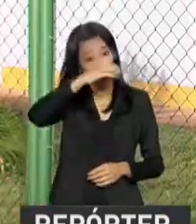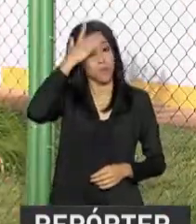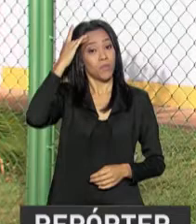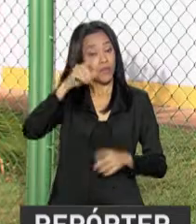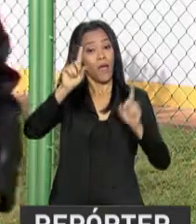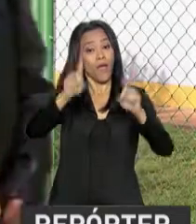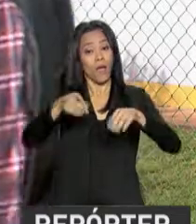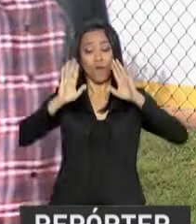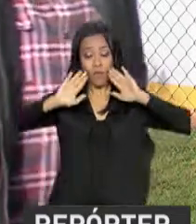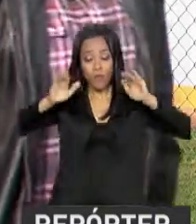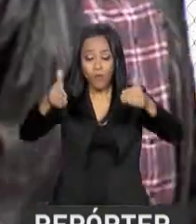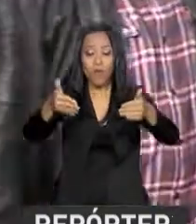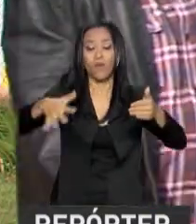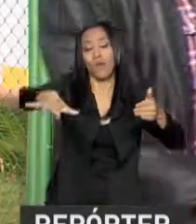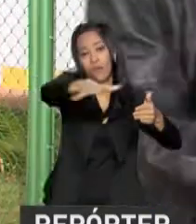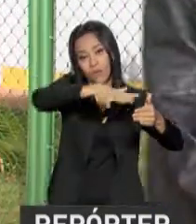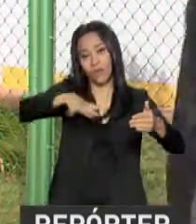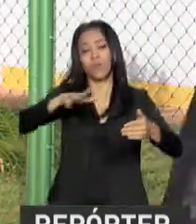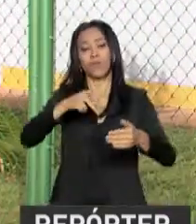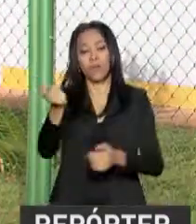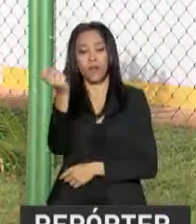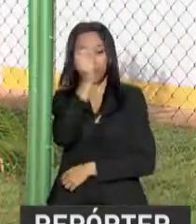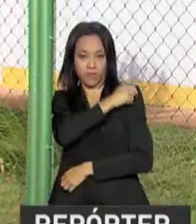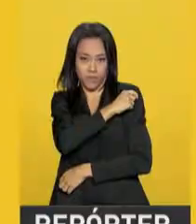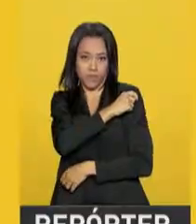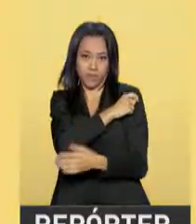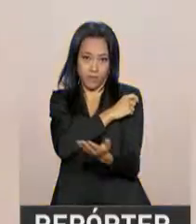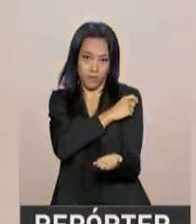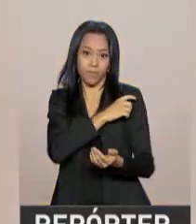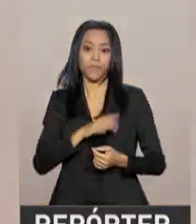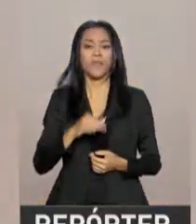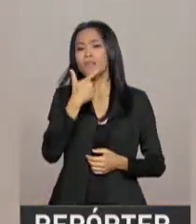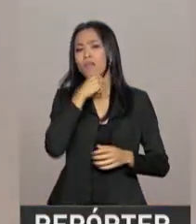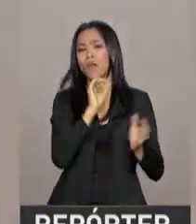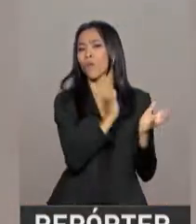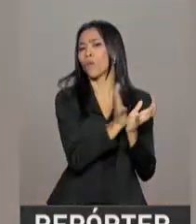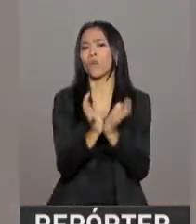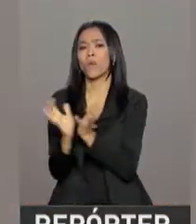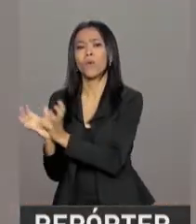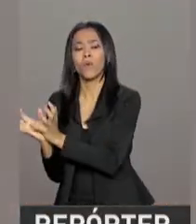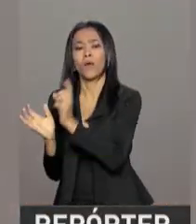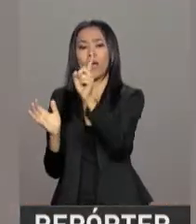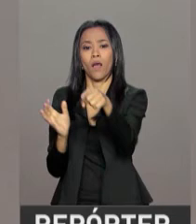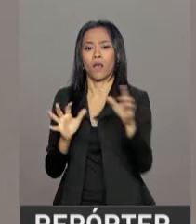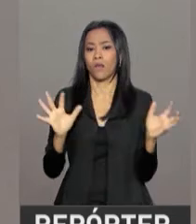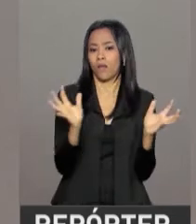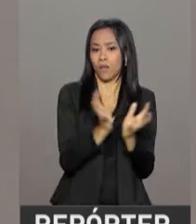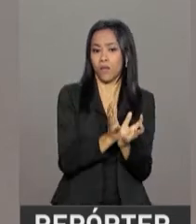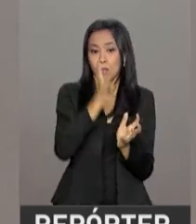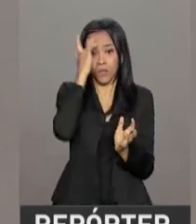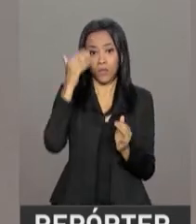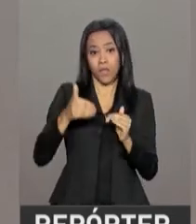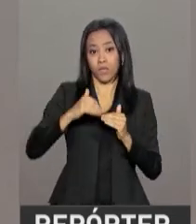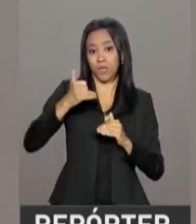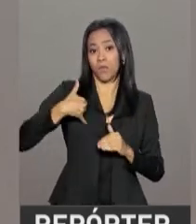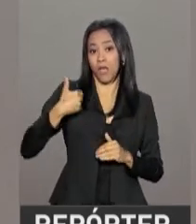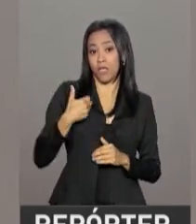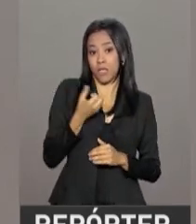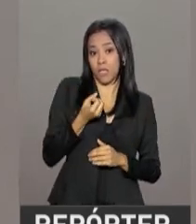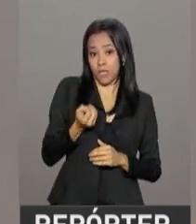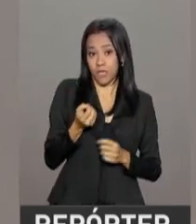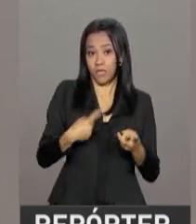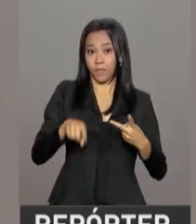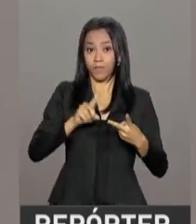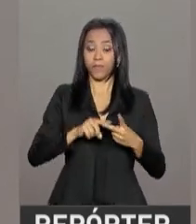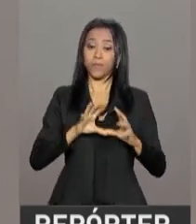parte do grupo prioritário para receber a vacina fazem parte do público alvo pessoas acima de 60 anos gestantes